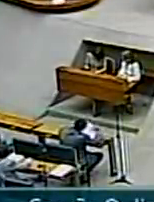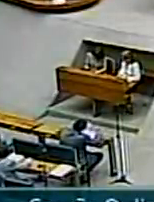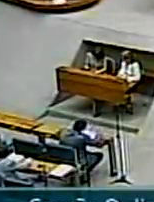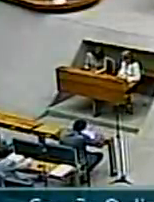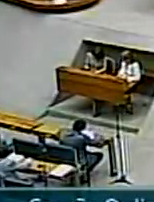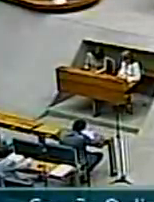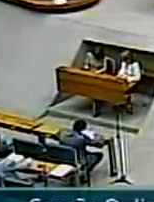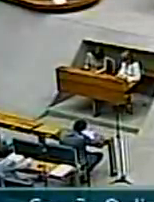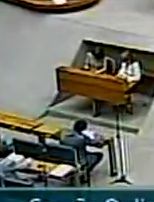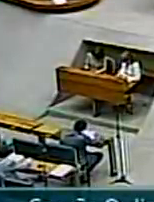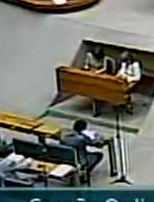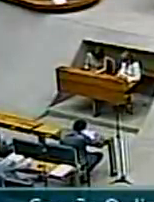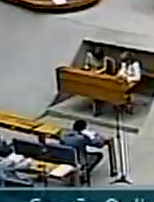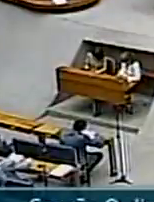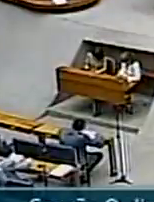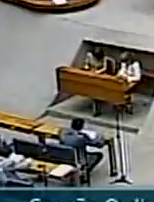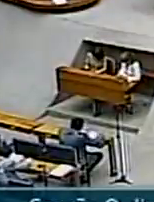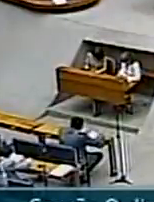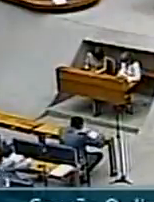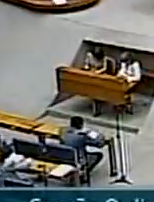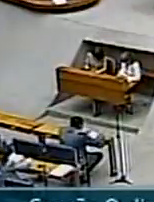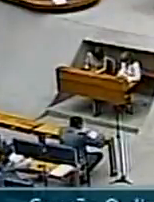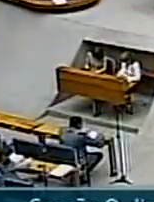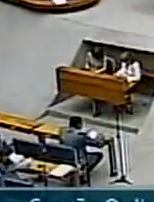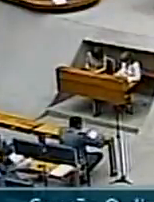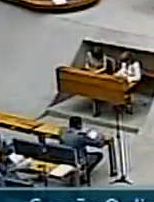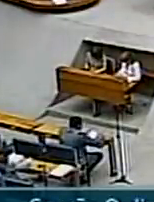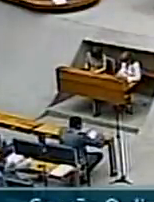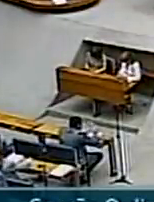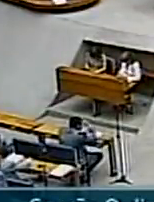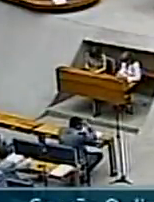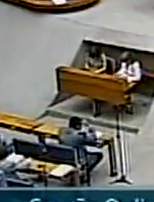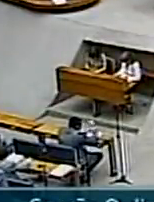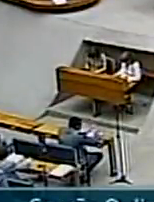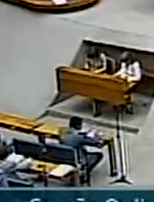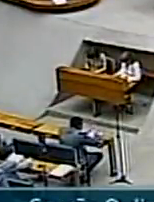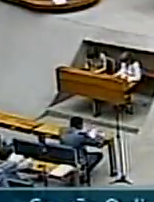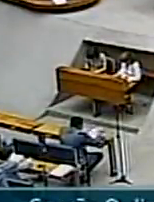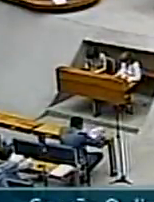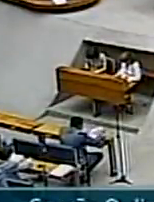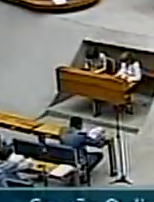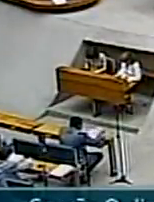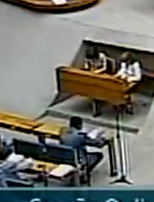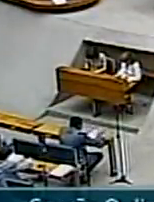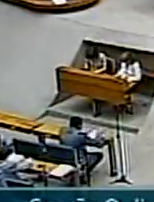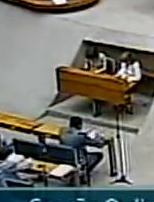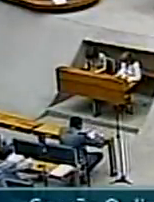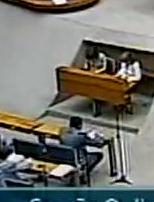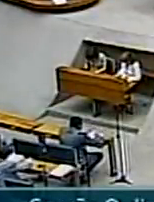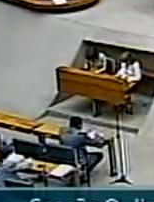Senhor presidente, eu gostaria aqui de apresentar